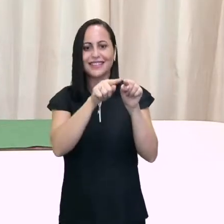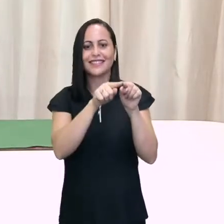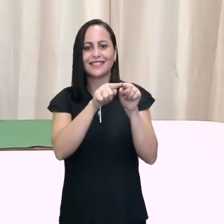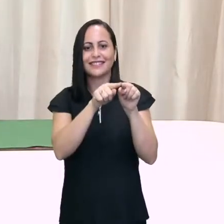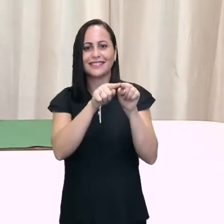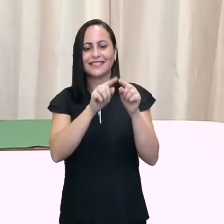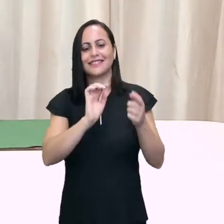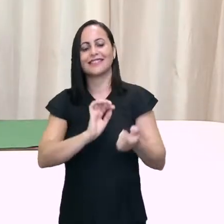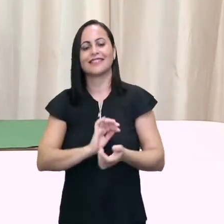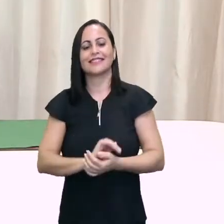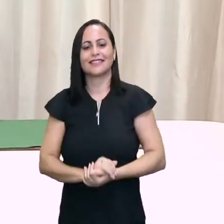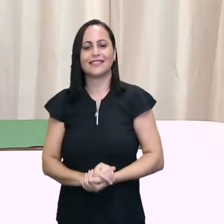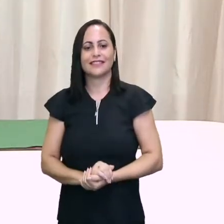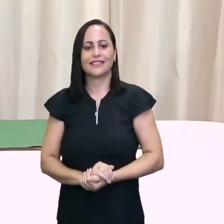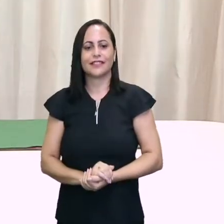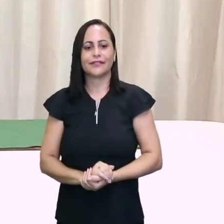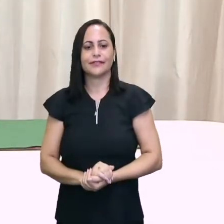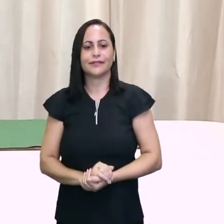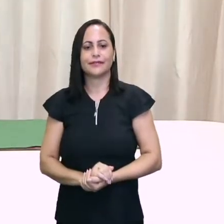círculo